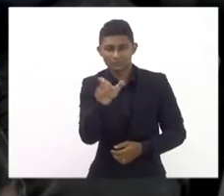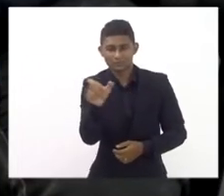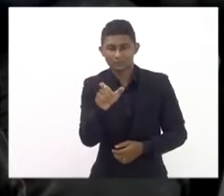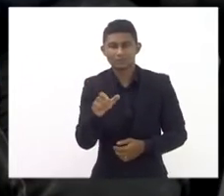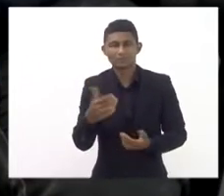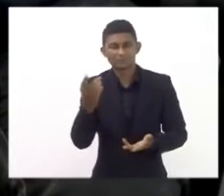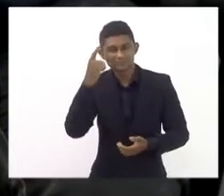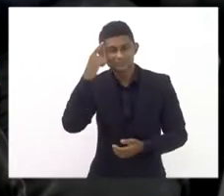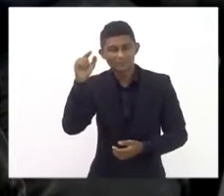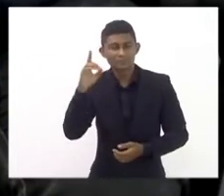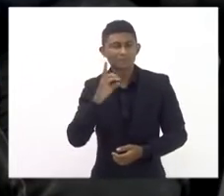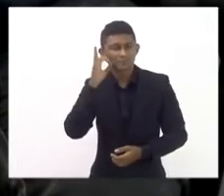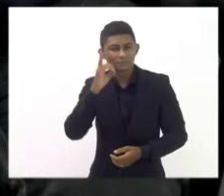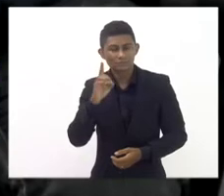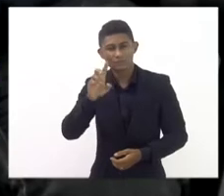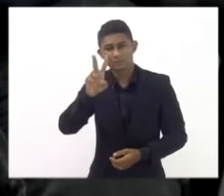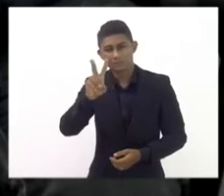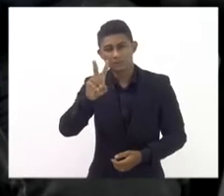deputado Valdec